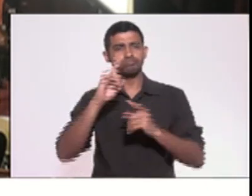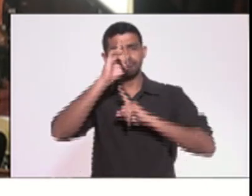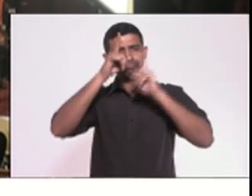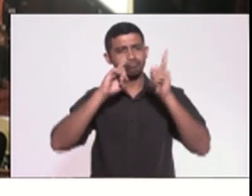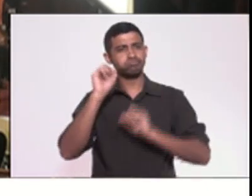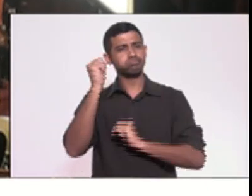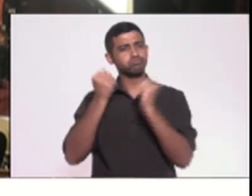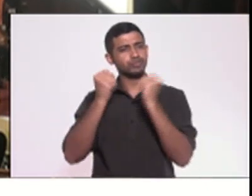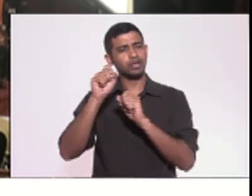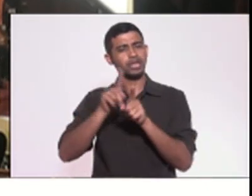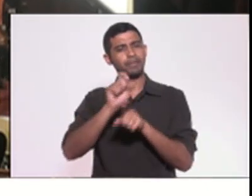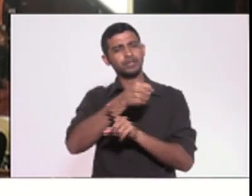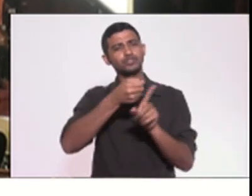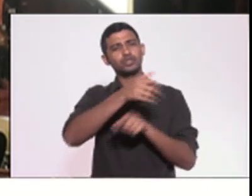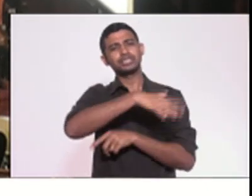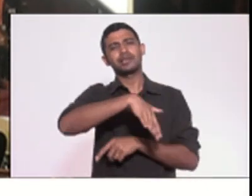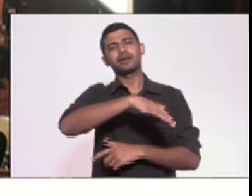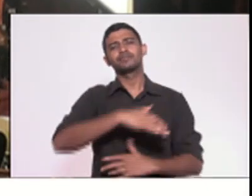industrial.